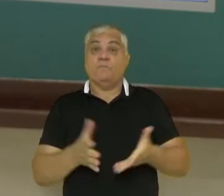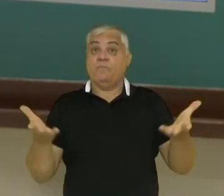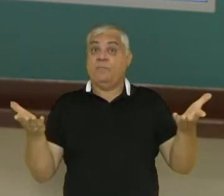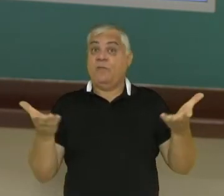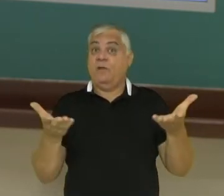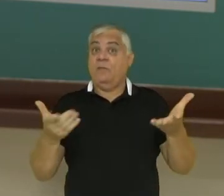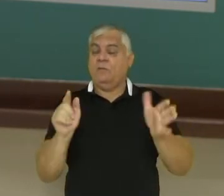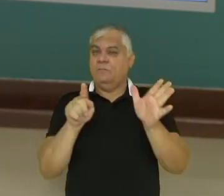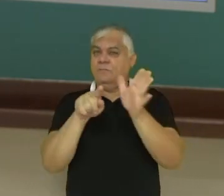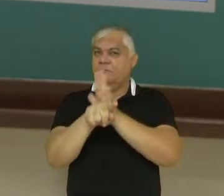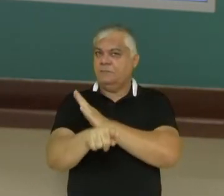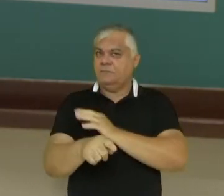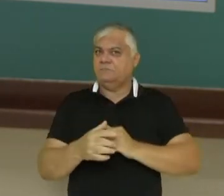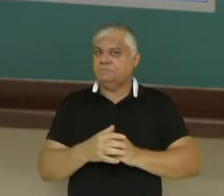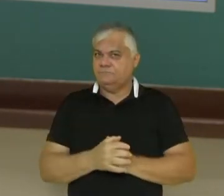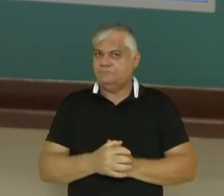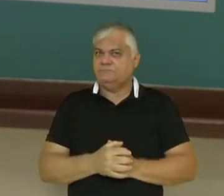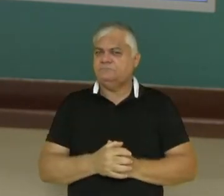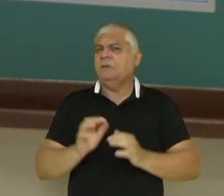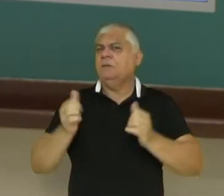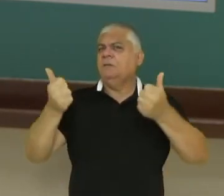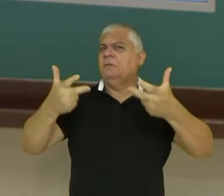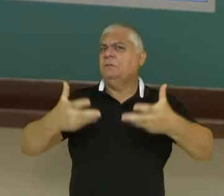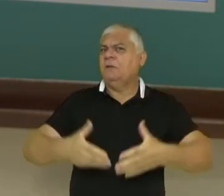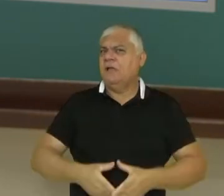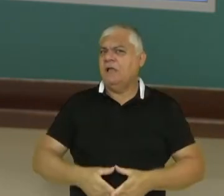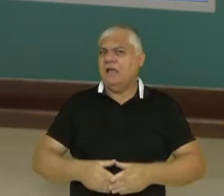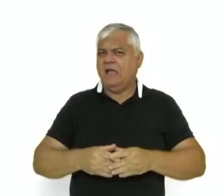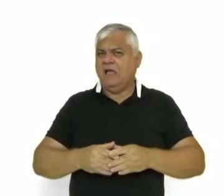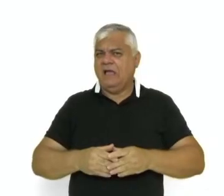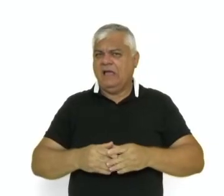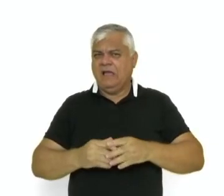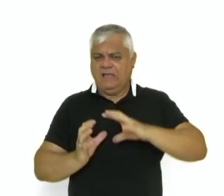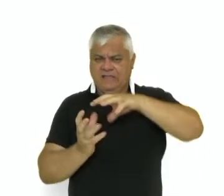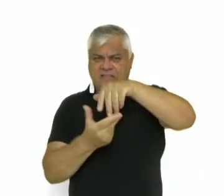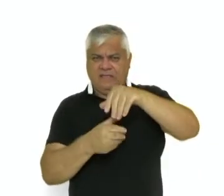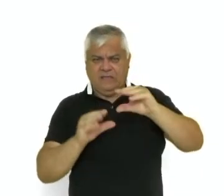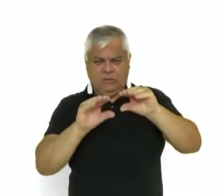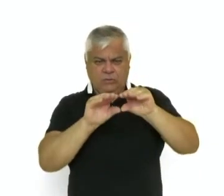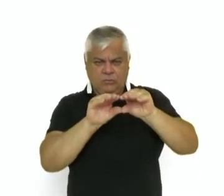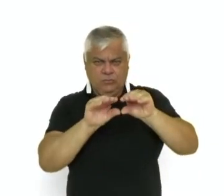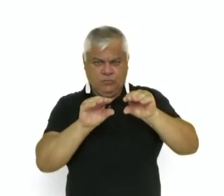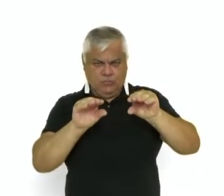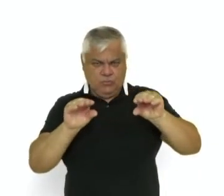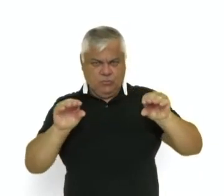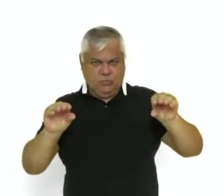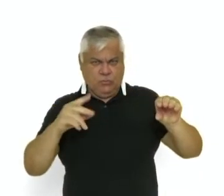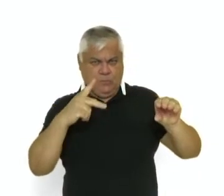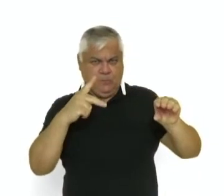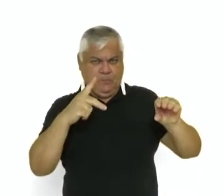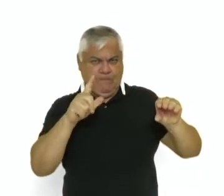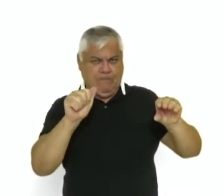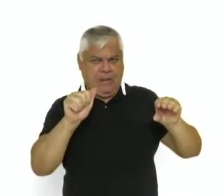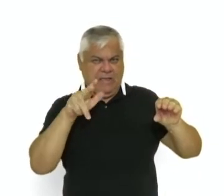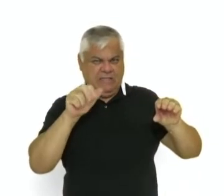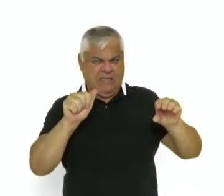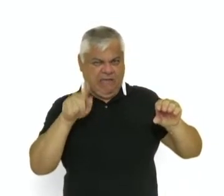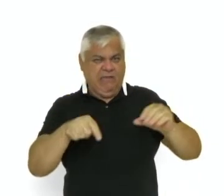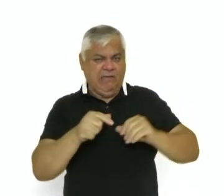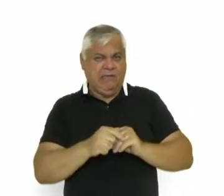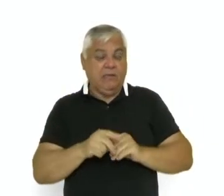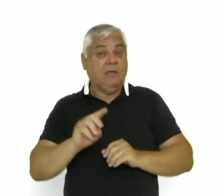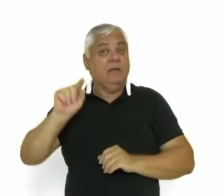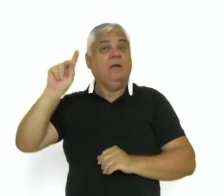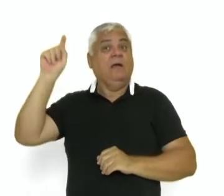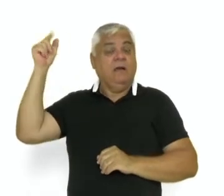nossa pergunta, né? Vamos explicar, a Terra é plana? Alguns filósofos pré-socráticos defendiam essa